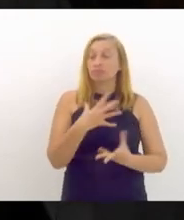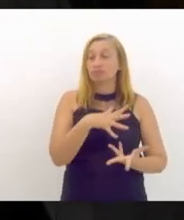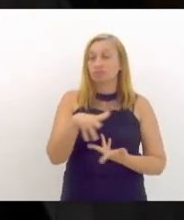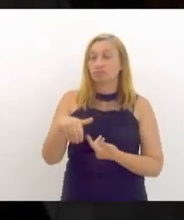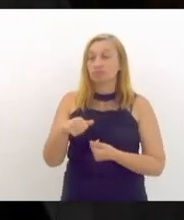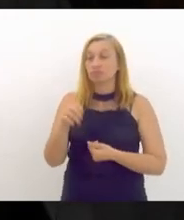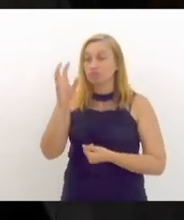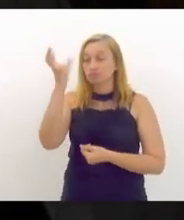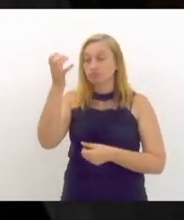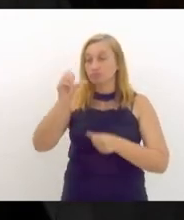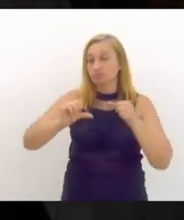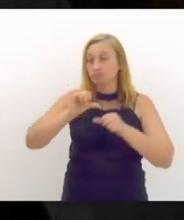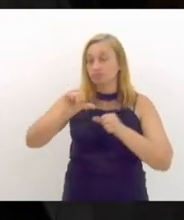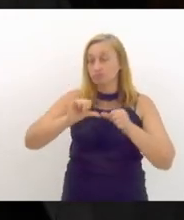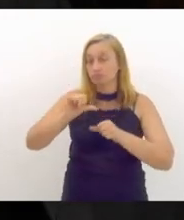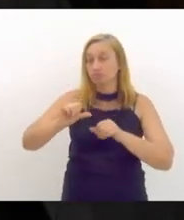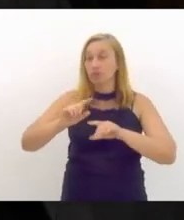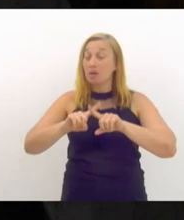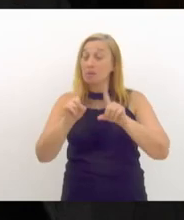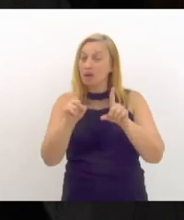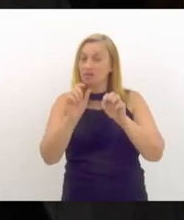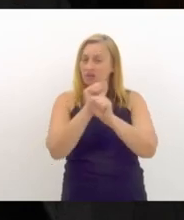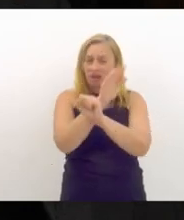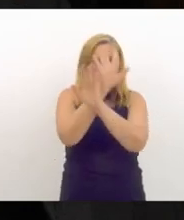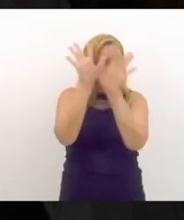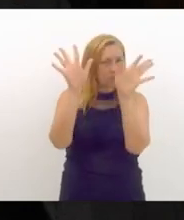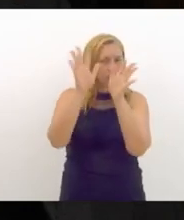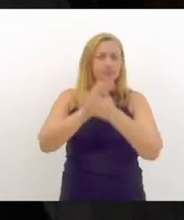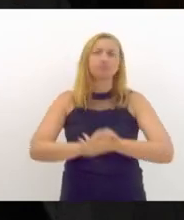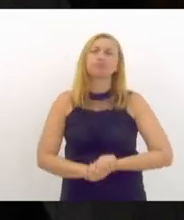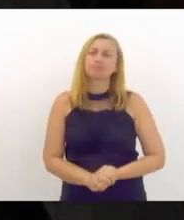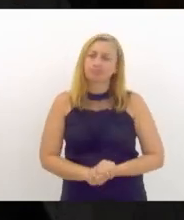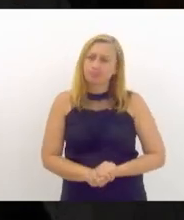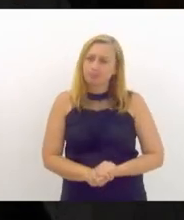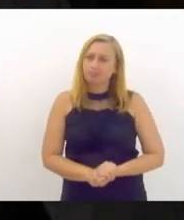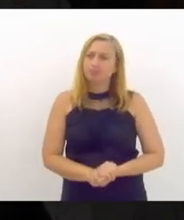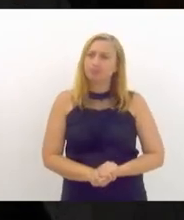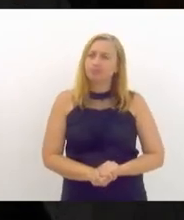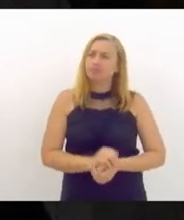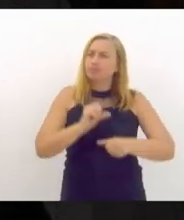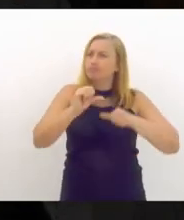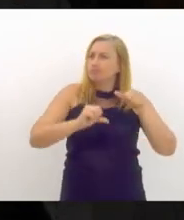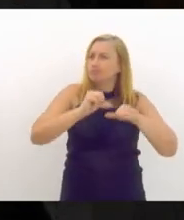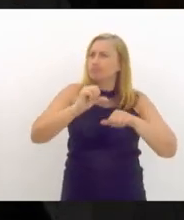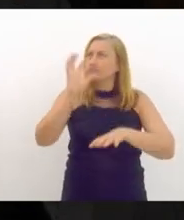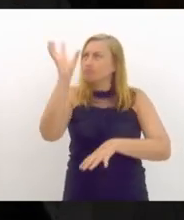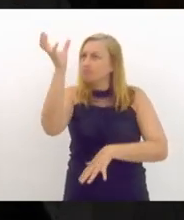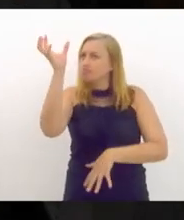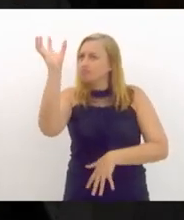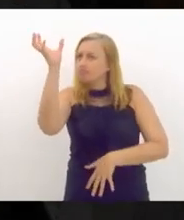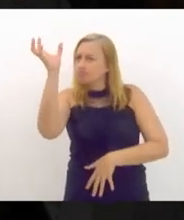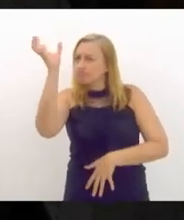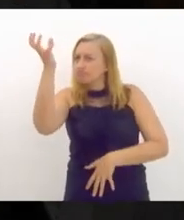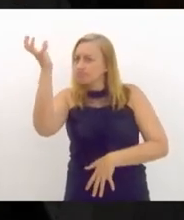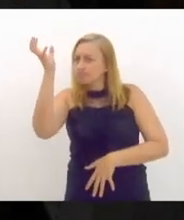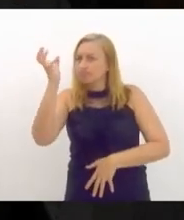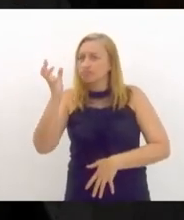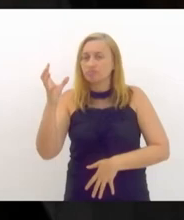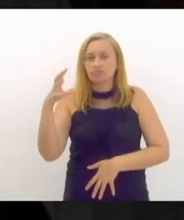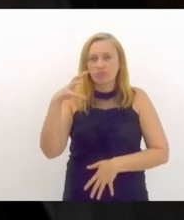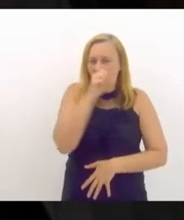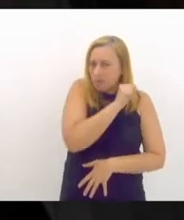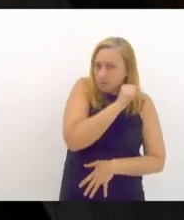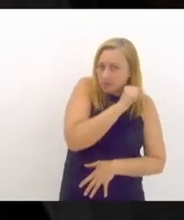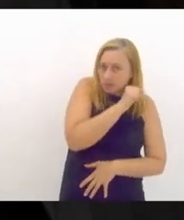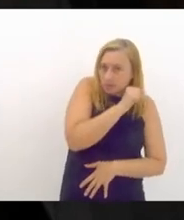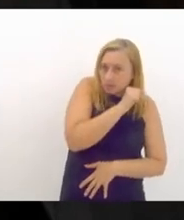Mas fica muito claro que as mudanças climáticas tão rápidas